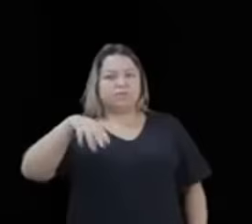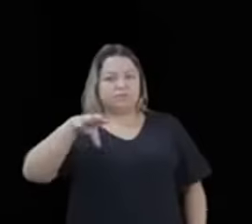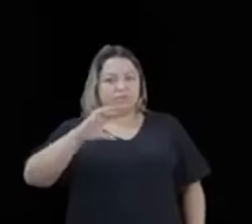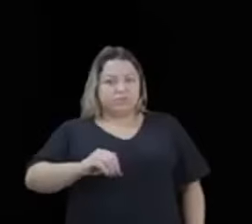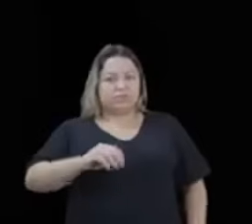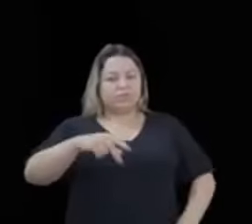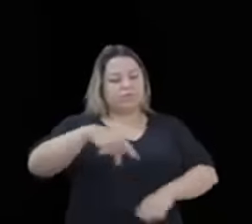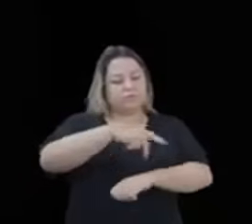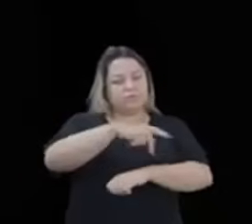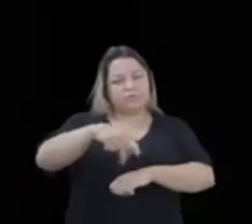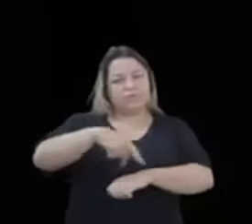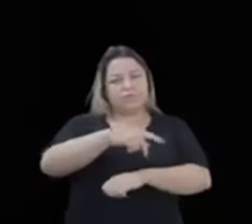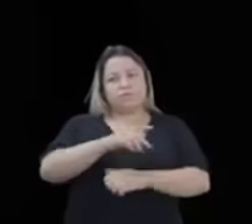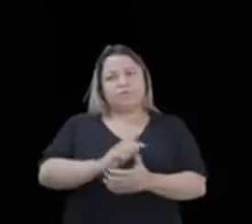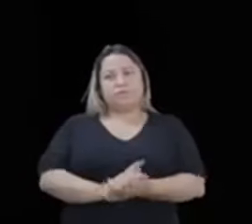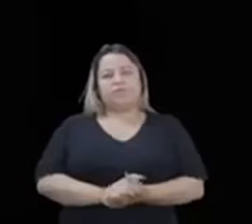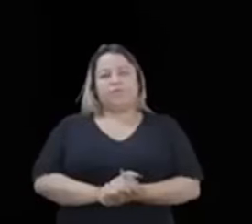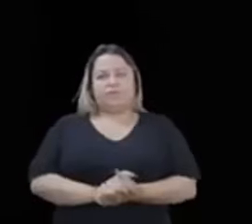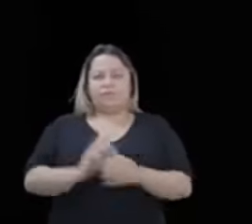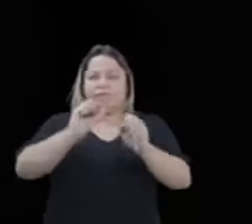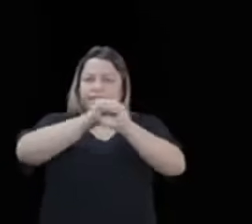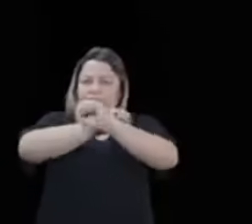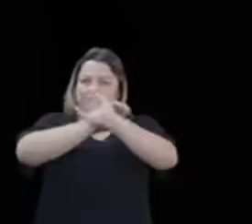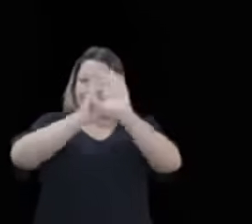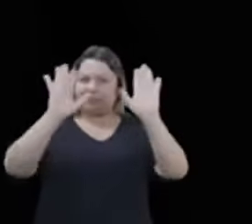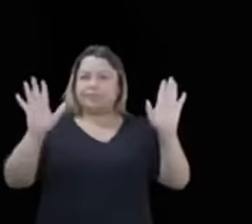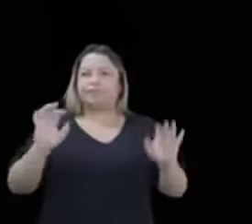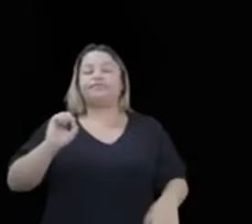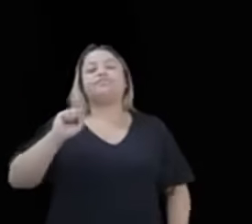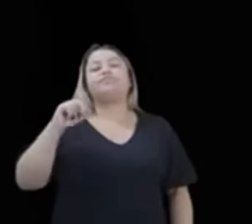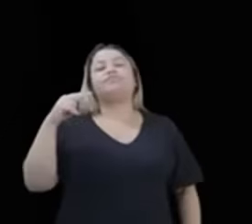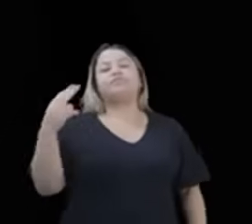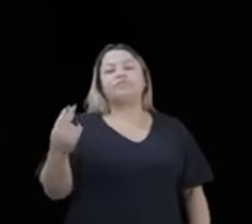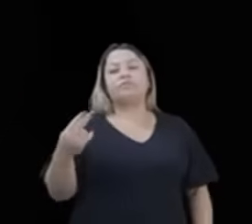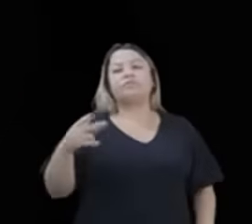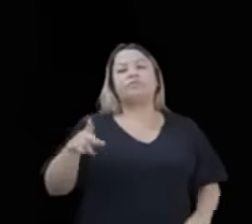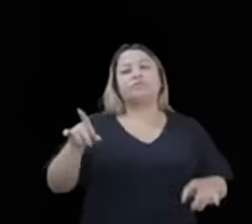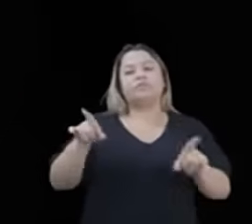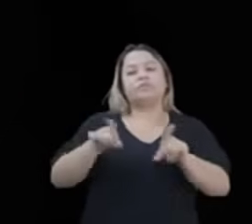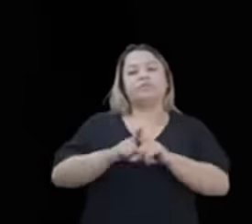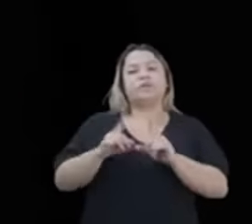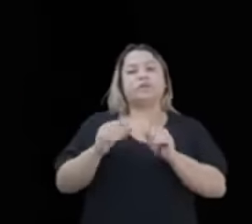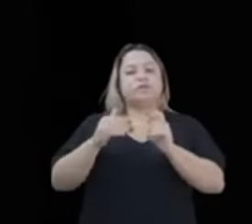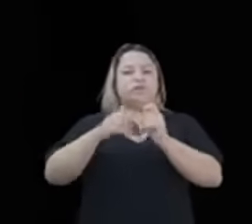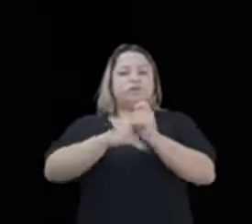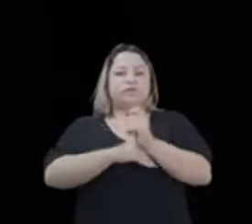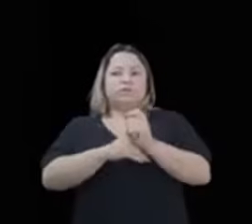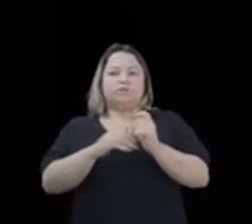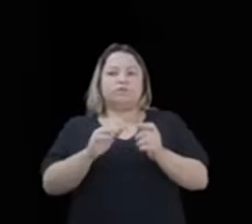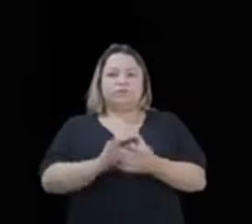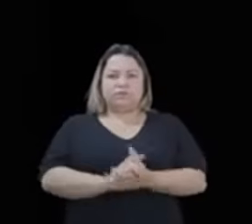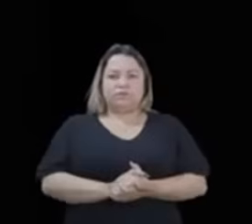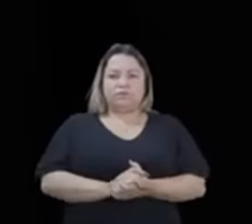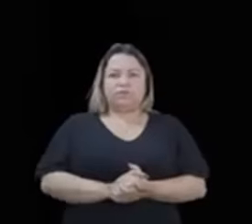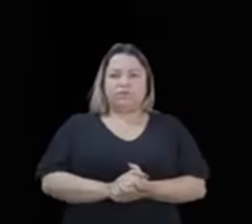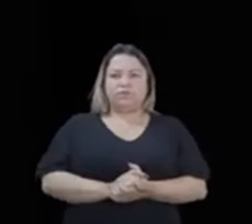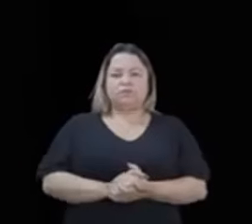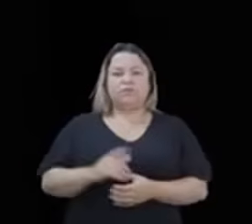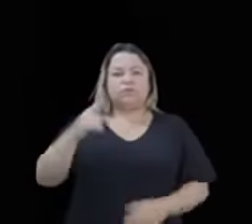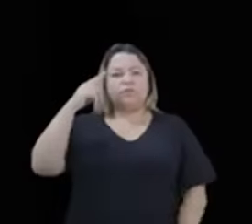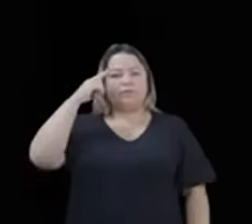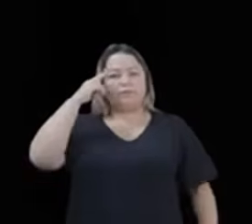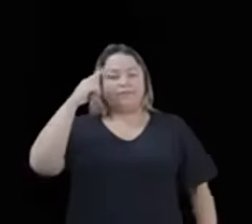país. Do fascismo explícito ou do fascismo implícito, hegemonizado pelo